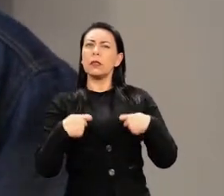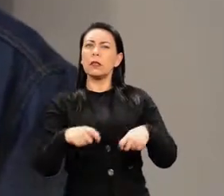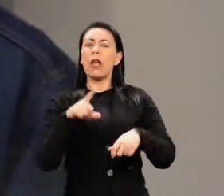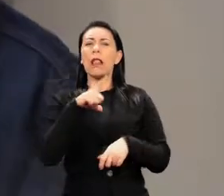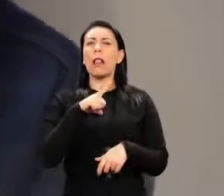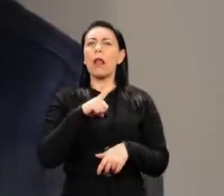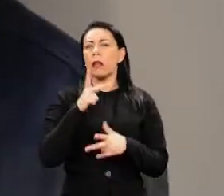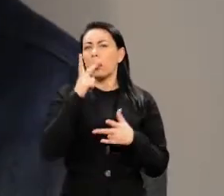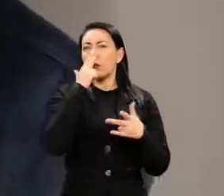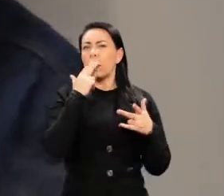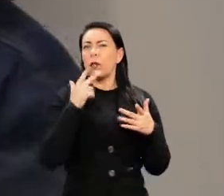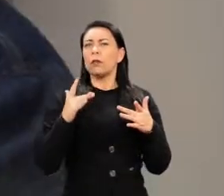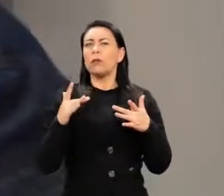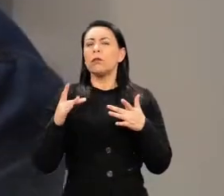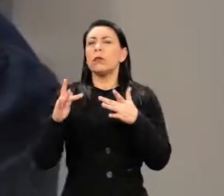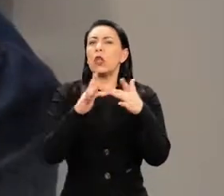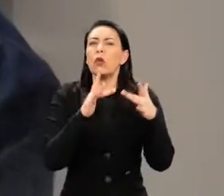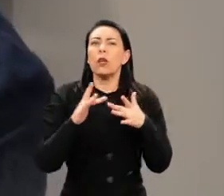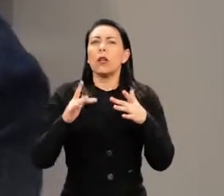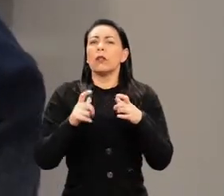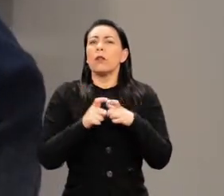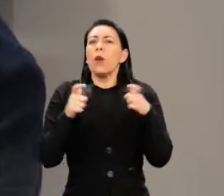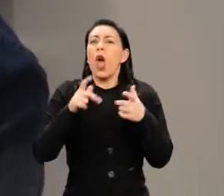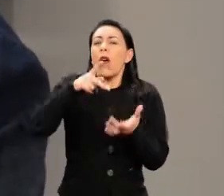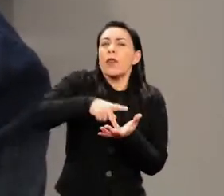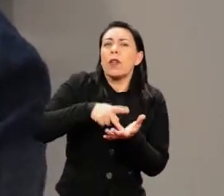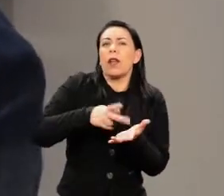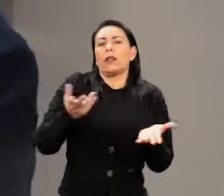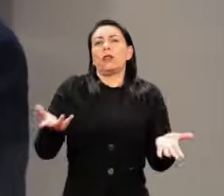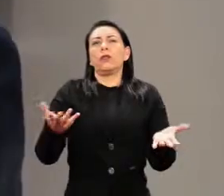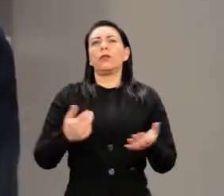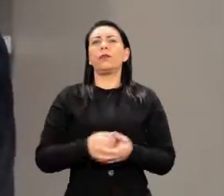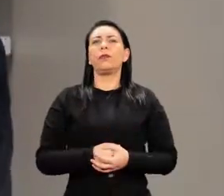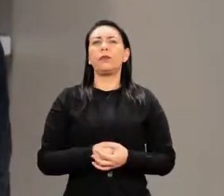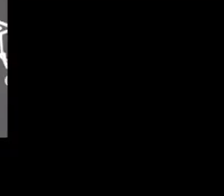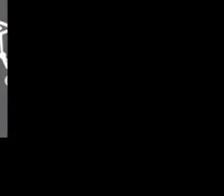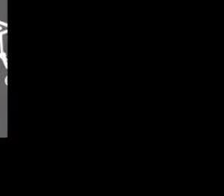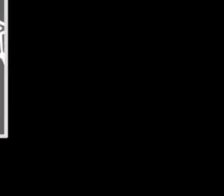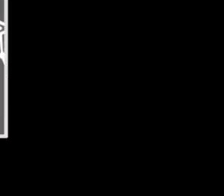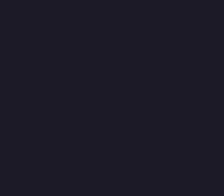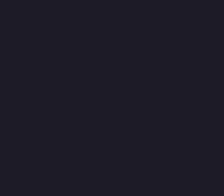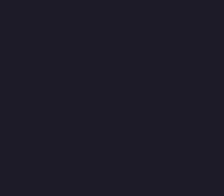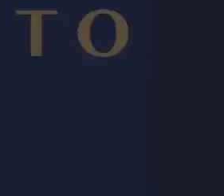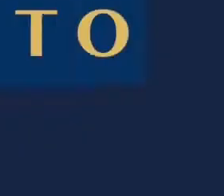para chegar mais perto possível da verdade e da realidade